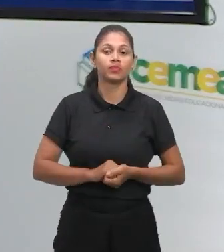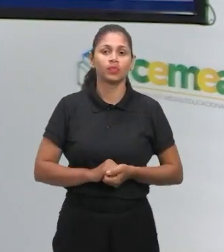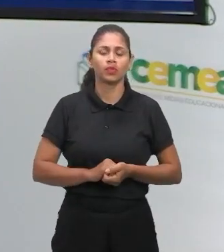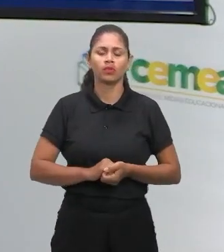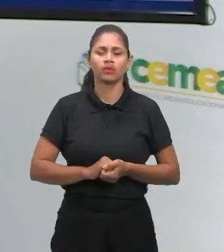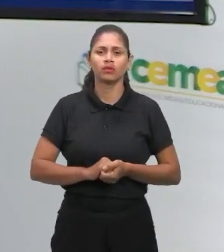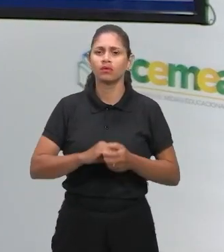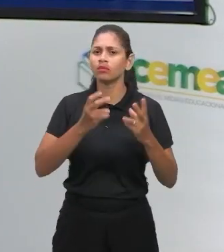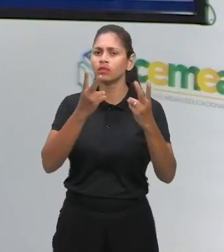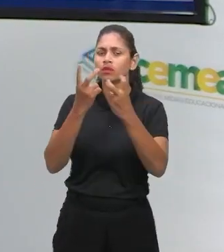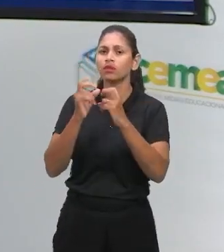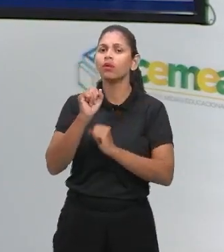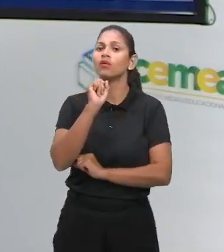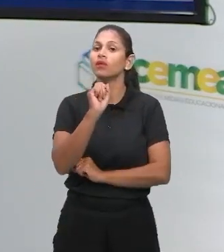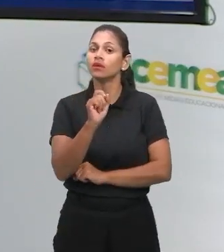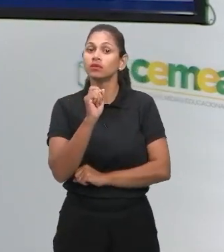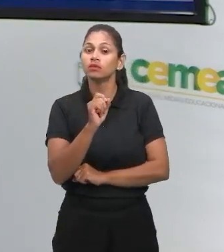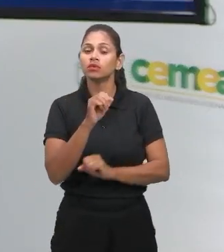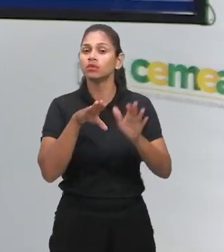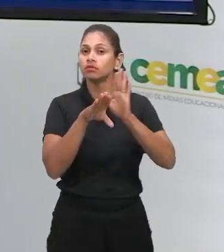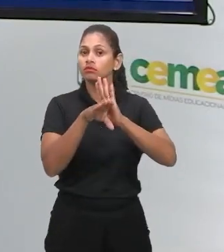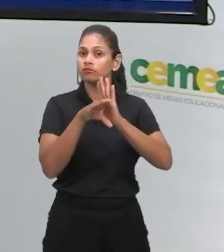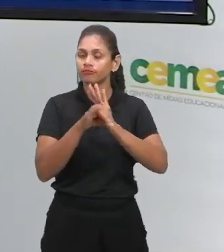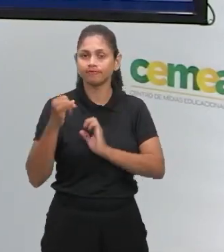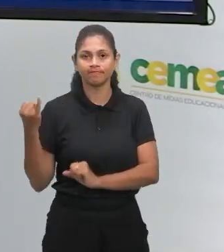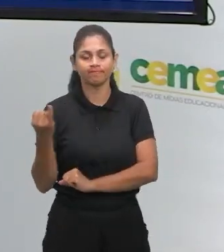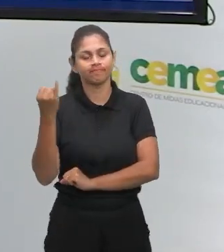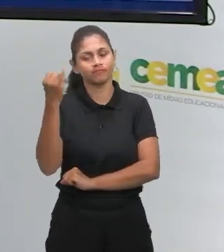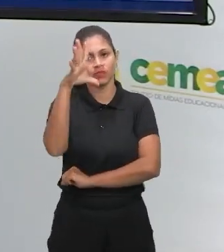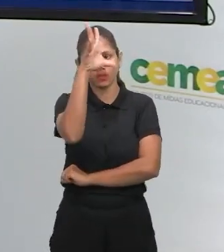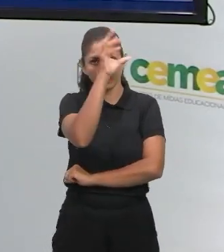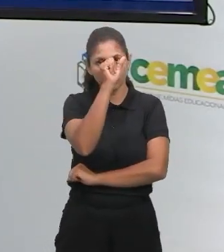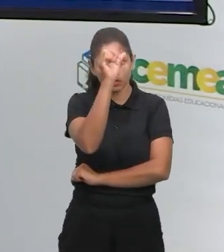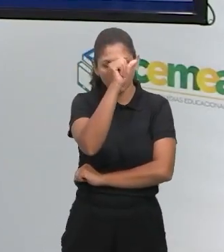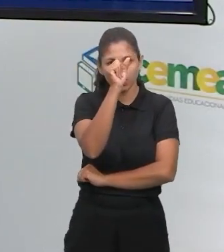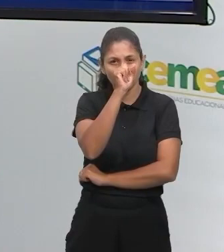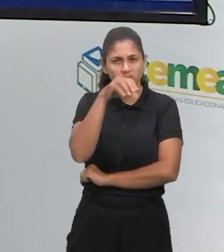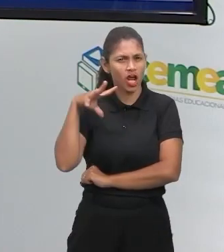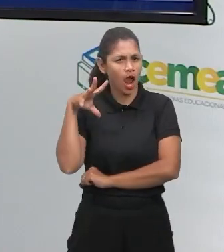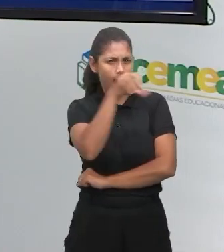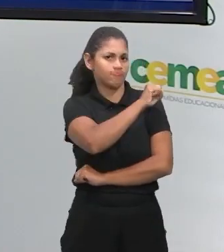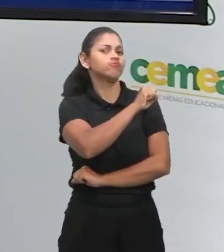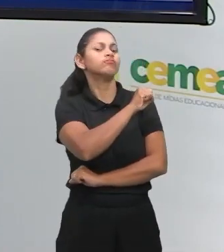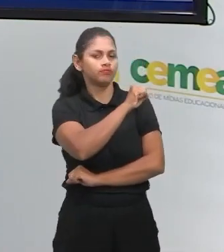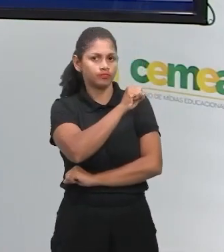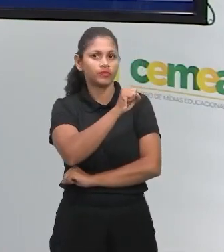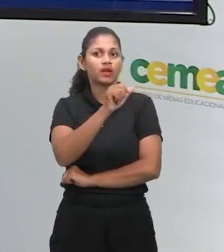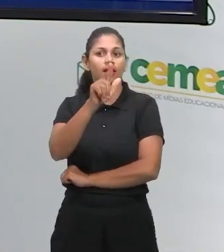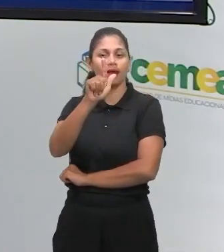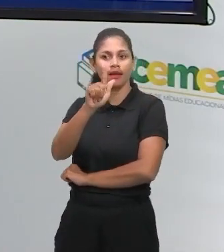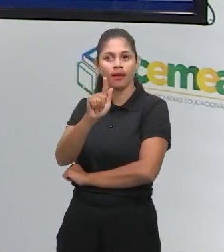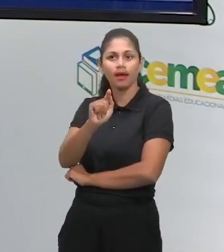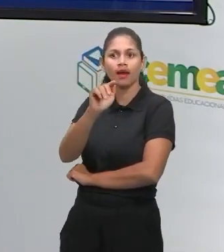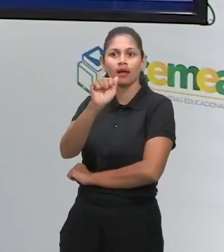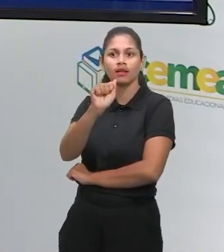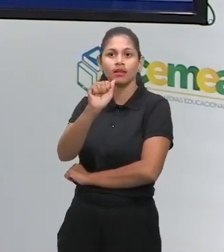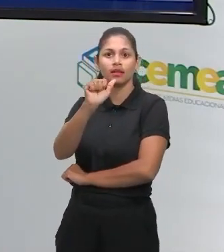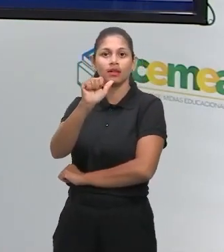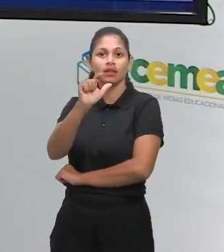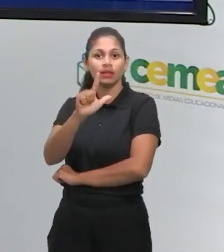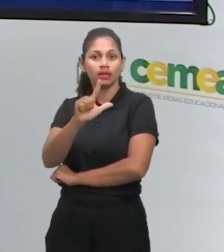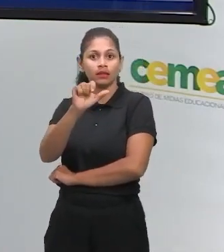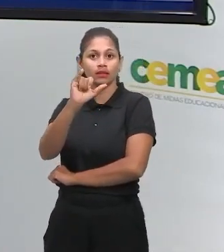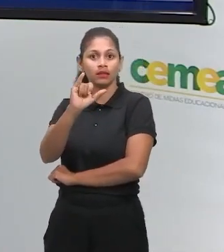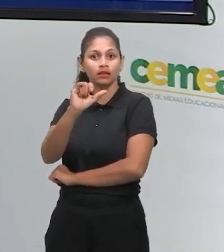observa? Primeiro, o primeiro conceito muito importante que devemos aprender é o conceito de rapidez. Galileu Galilei, que é esse carinha aqui, esse